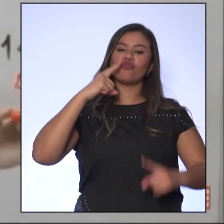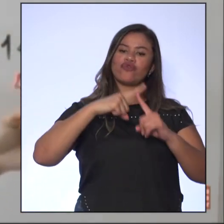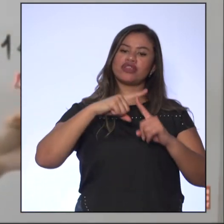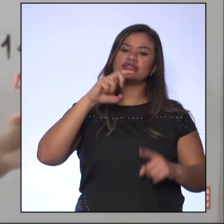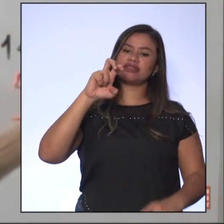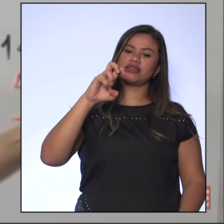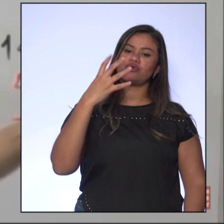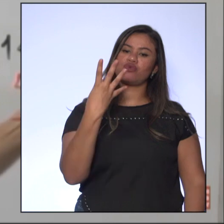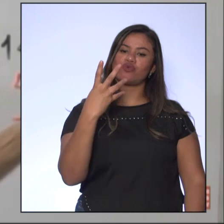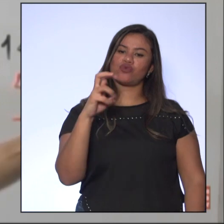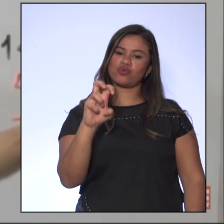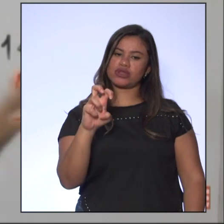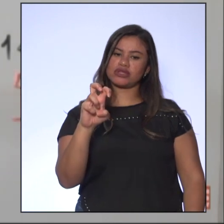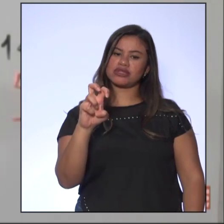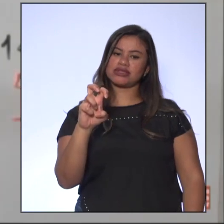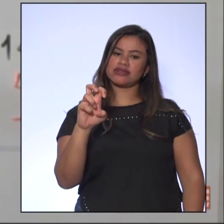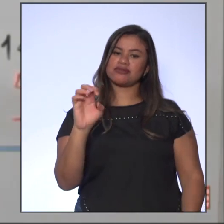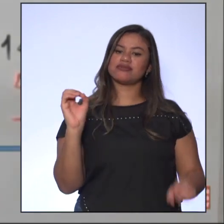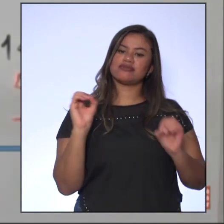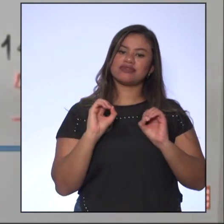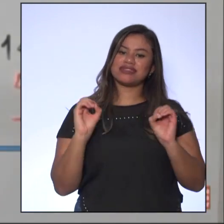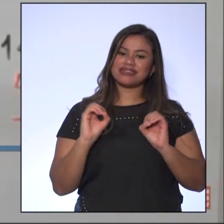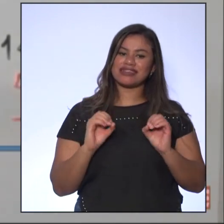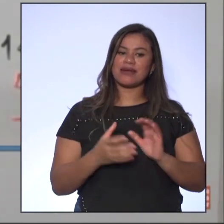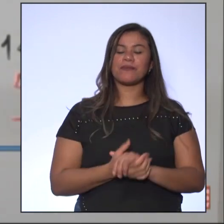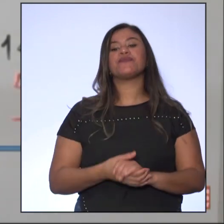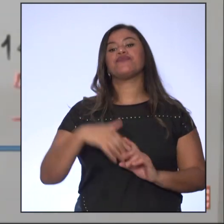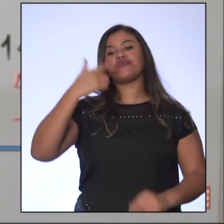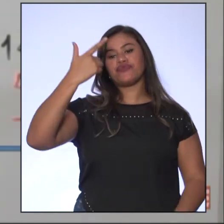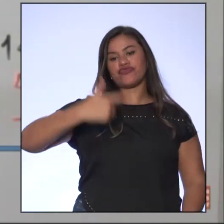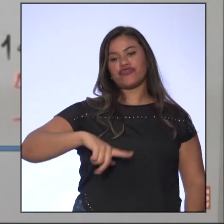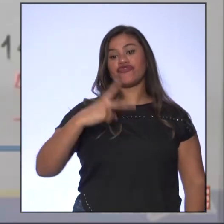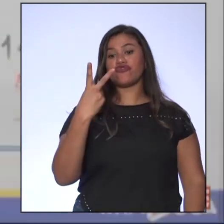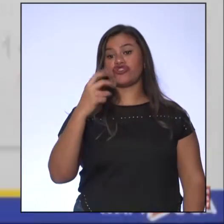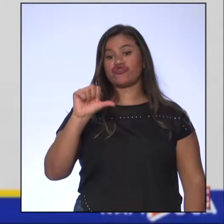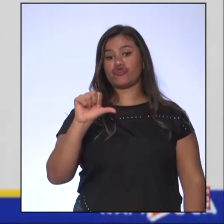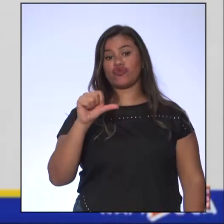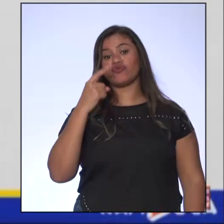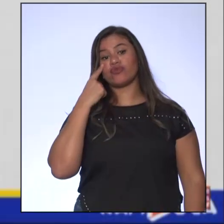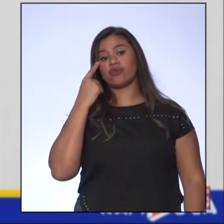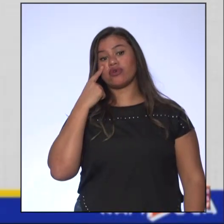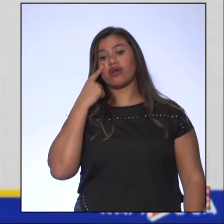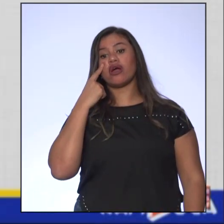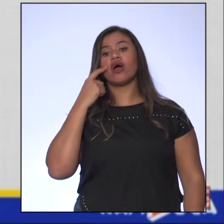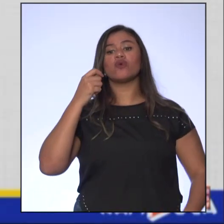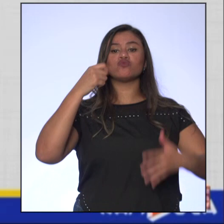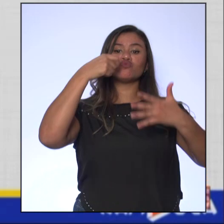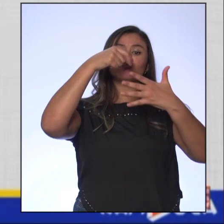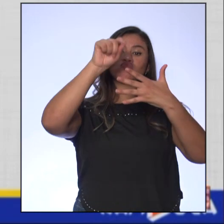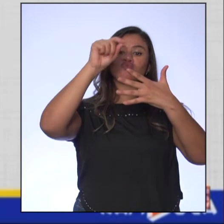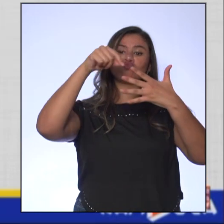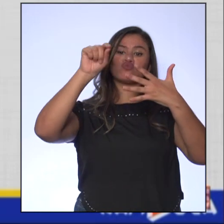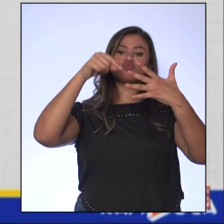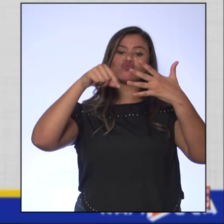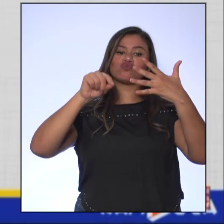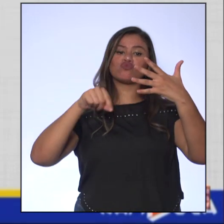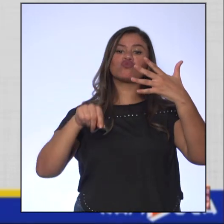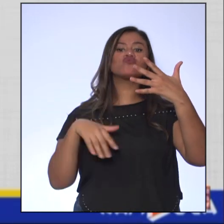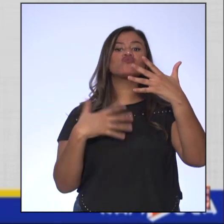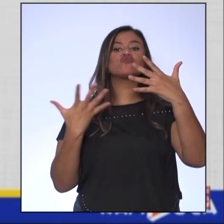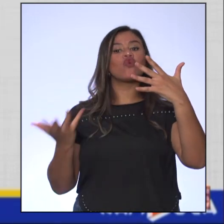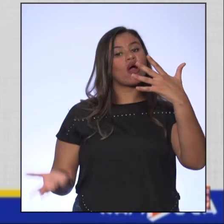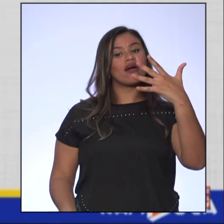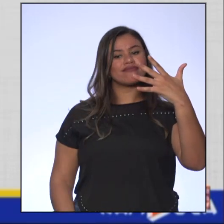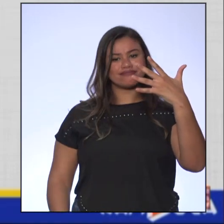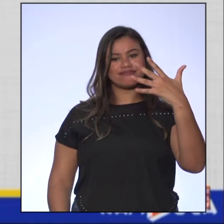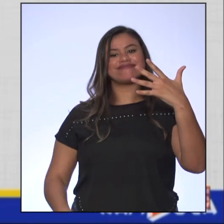Para 45, nada, 29. Volta na questão lá. Qual é a alternativa que está aparecendo aí com 29?